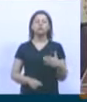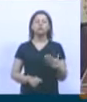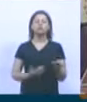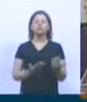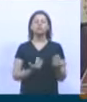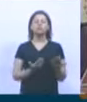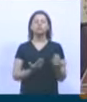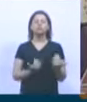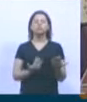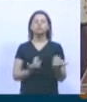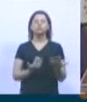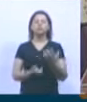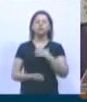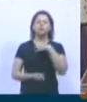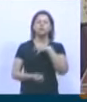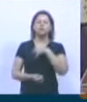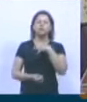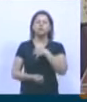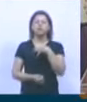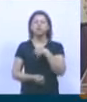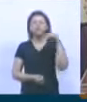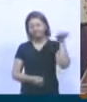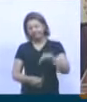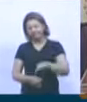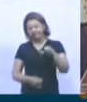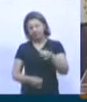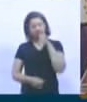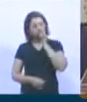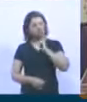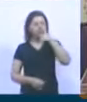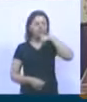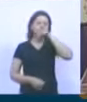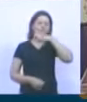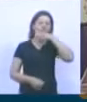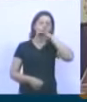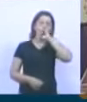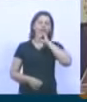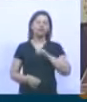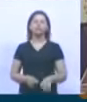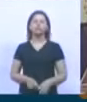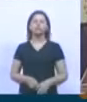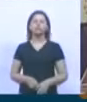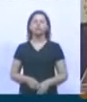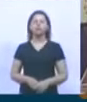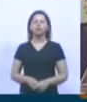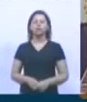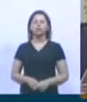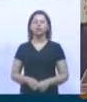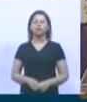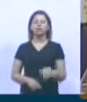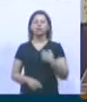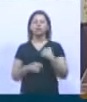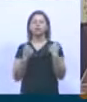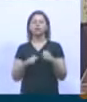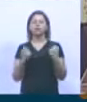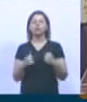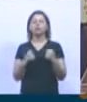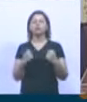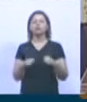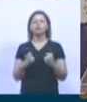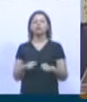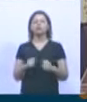jovem ficou se sentiu tão mal que disse para o pai e para a mãe: I must see Father Rufus today. Eu preciso, ele disse